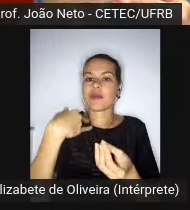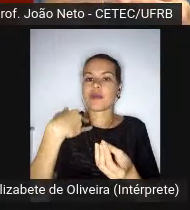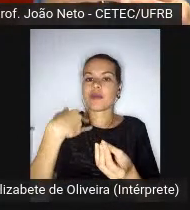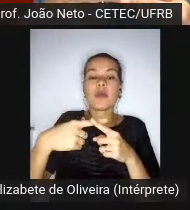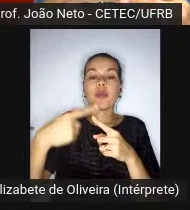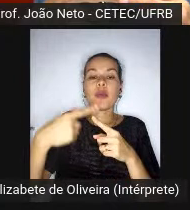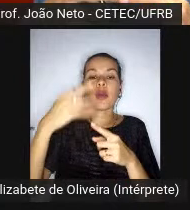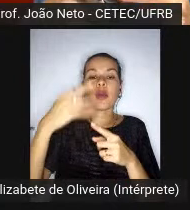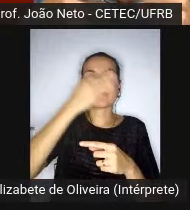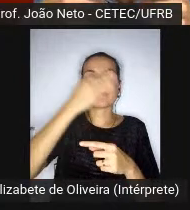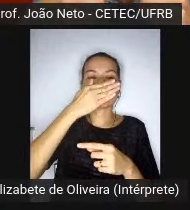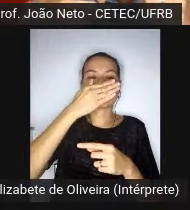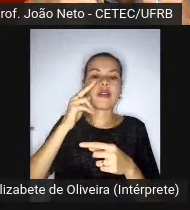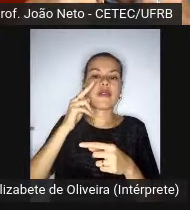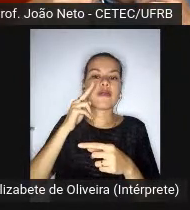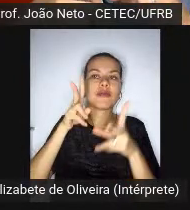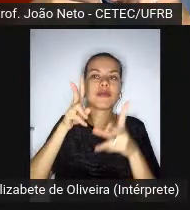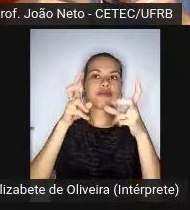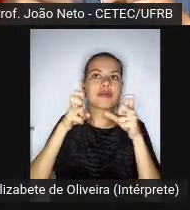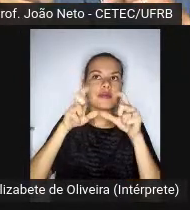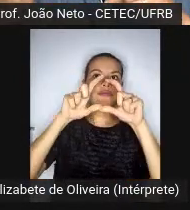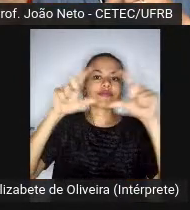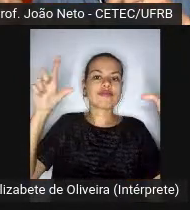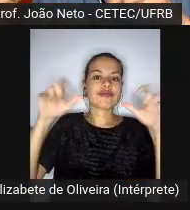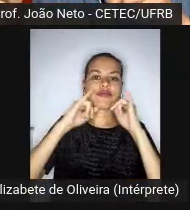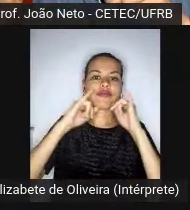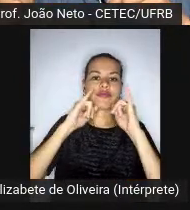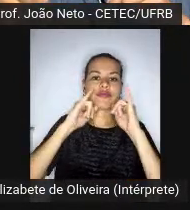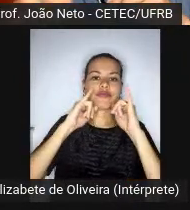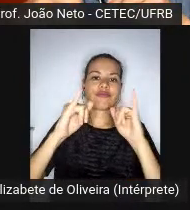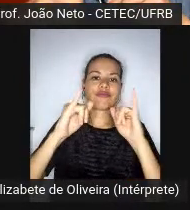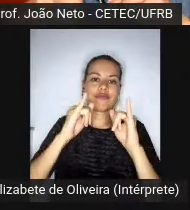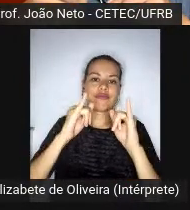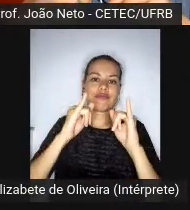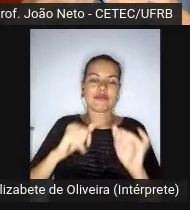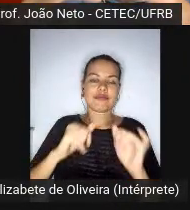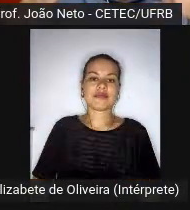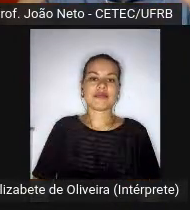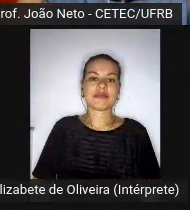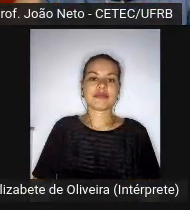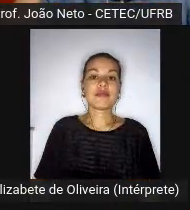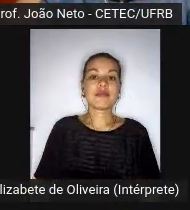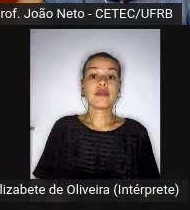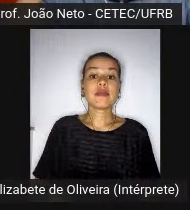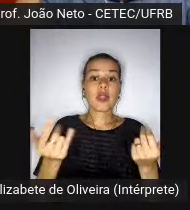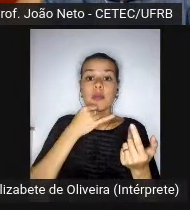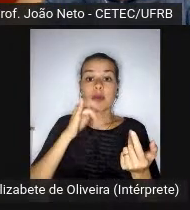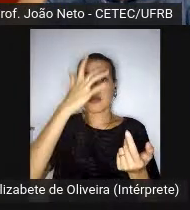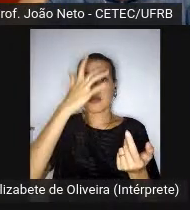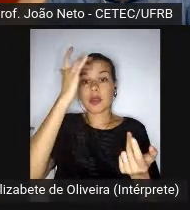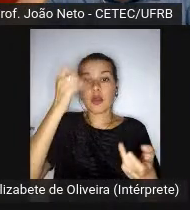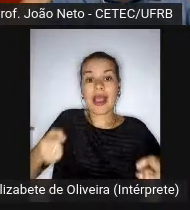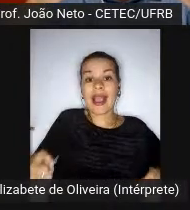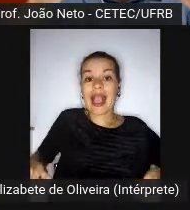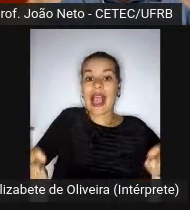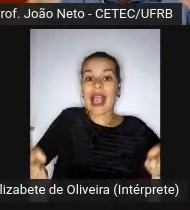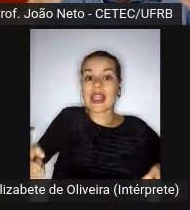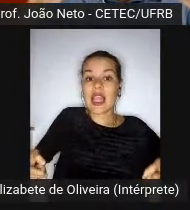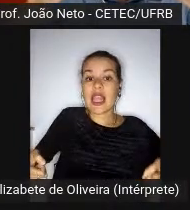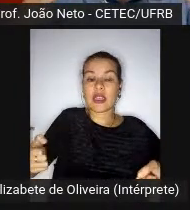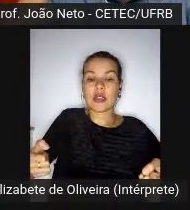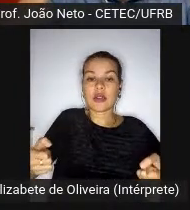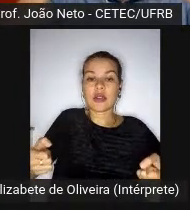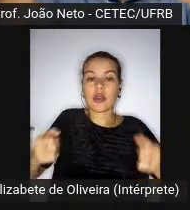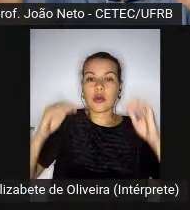enxergando esse anúncio é a da mesma maneira né mesma maneira cadeirante que estão com a visão muito